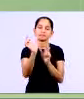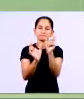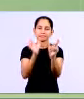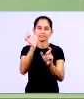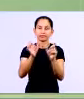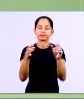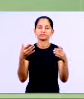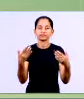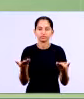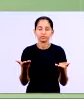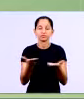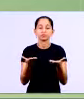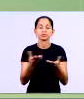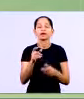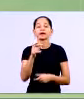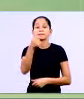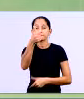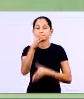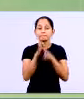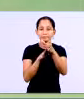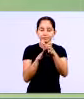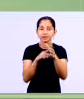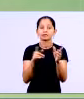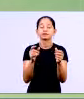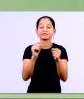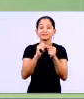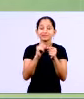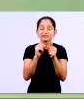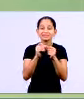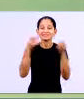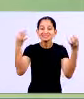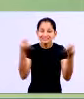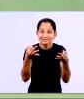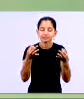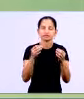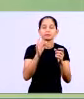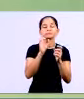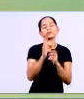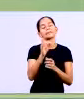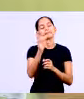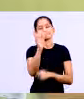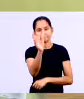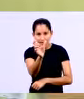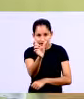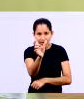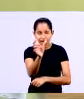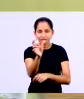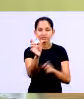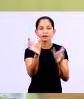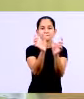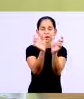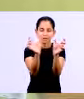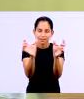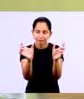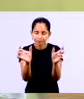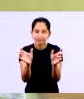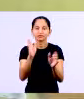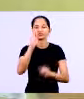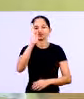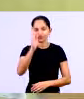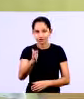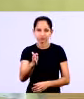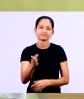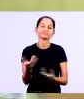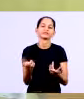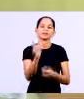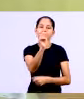acento? A primeira dica é separar a palavra em sílabas. Quando você fizer essa separação, aí você